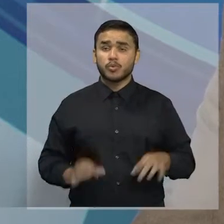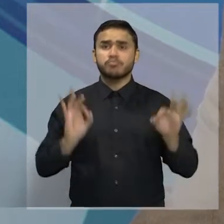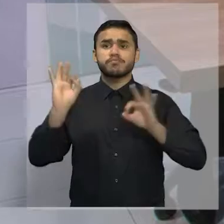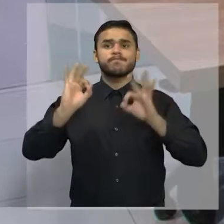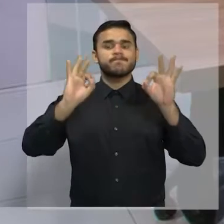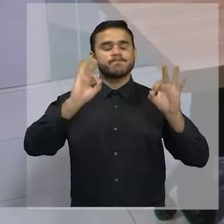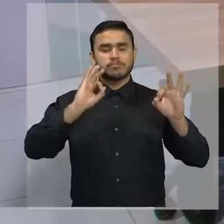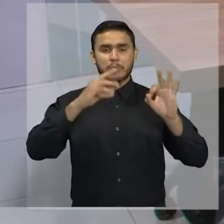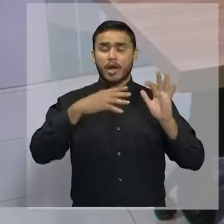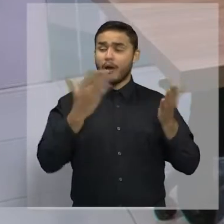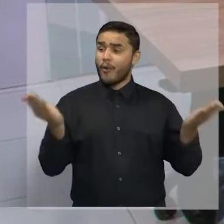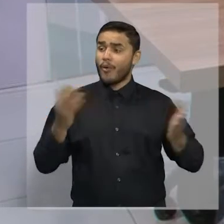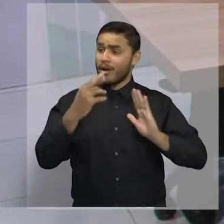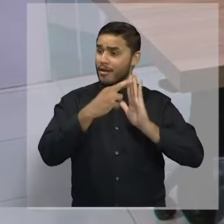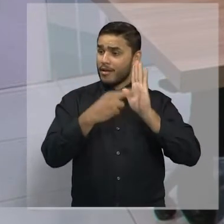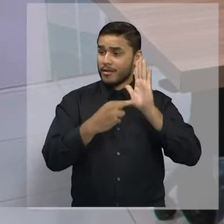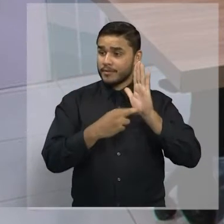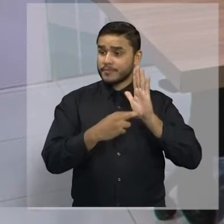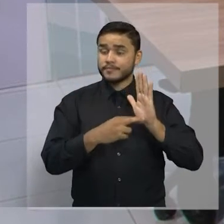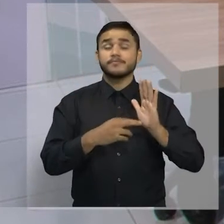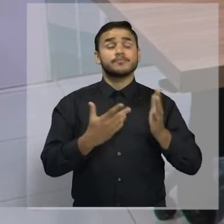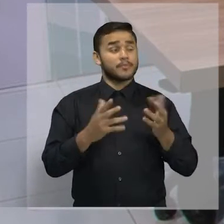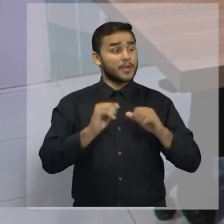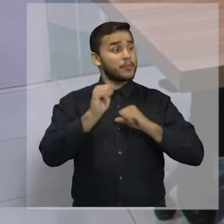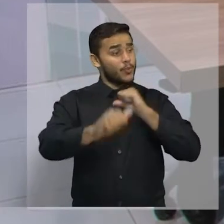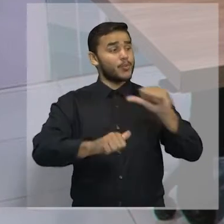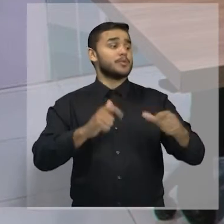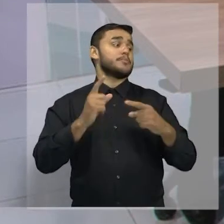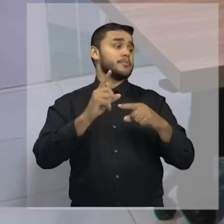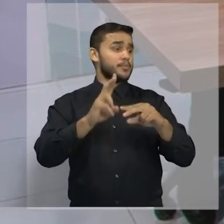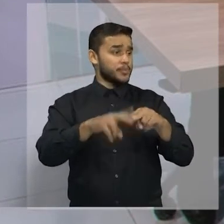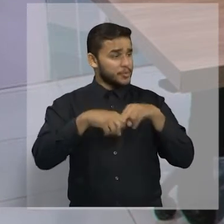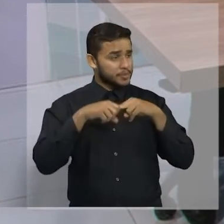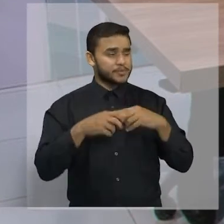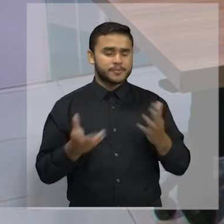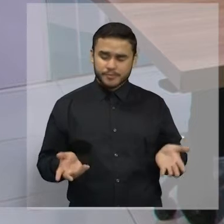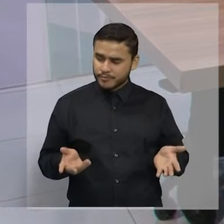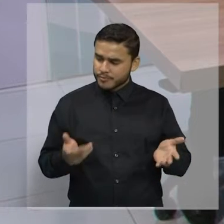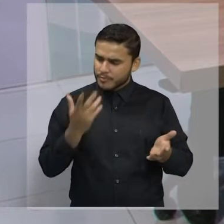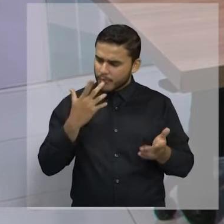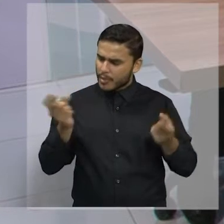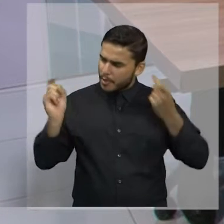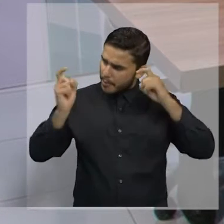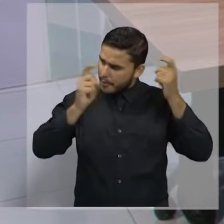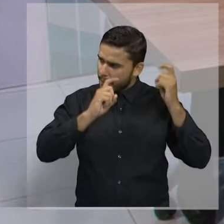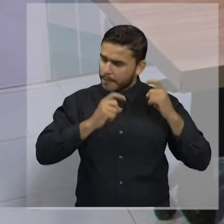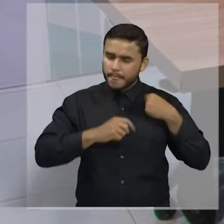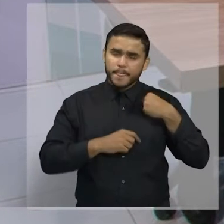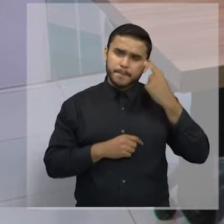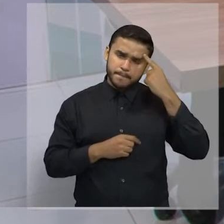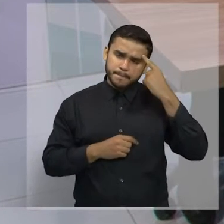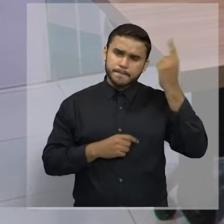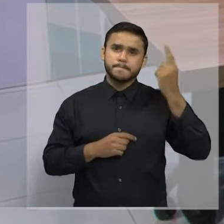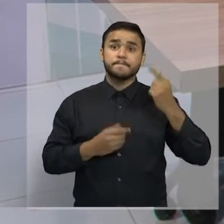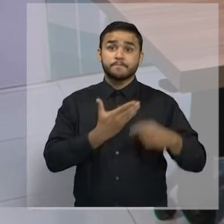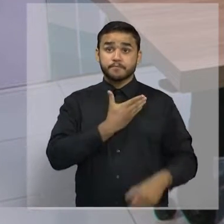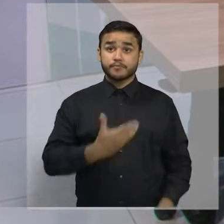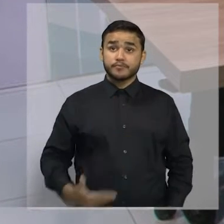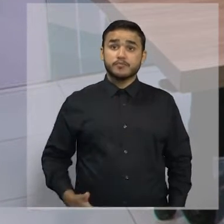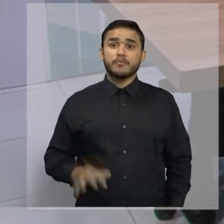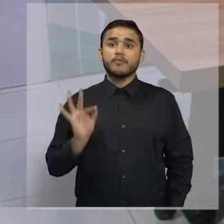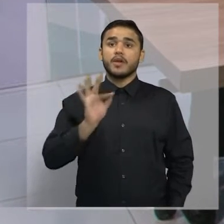o sistema? Pensar uma nova forma que é a discussão, porque o governo federal